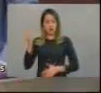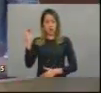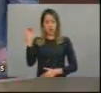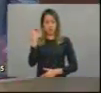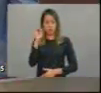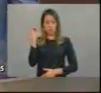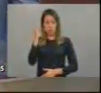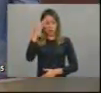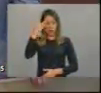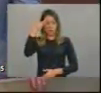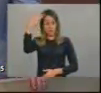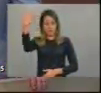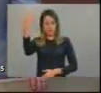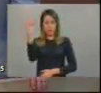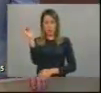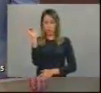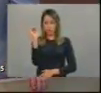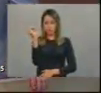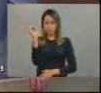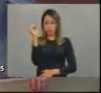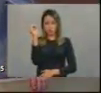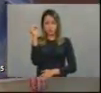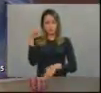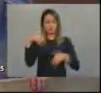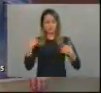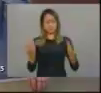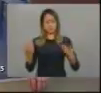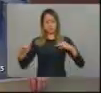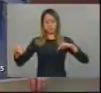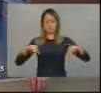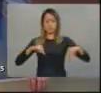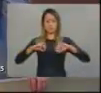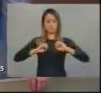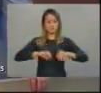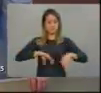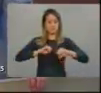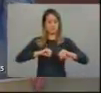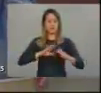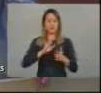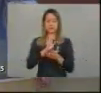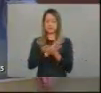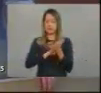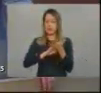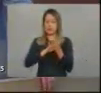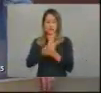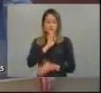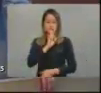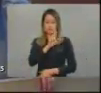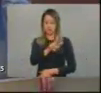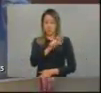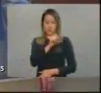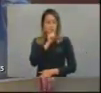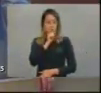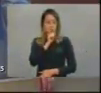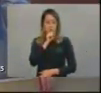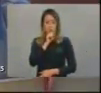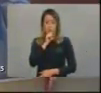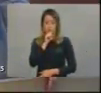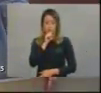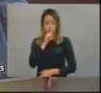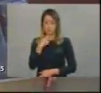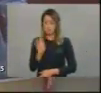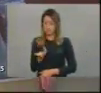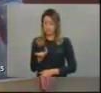outubro e o Ministério da Educação não de divulgou eh